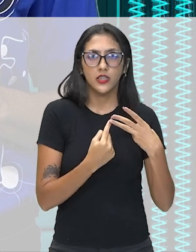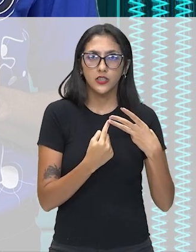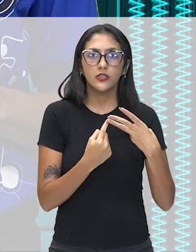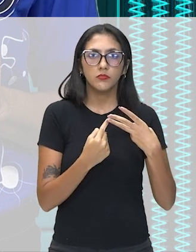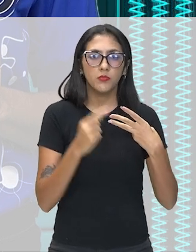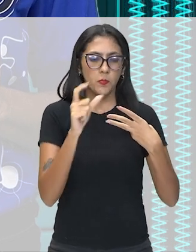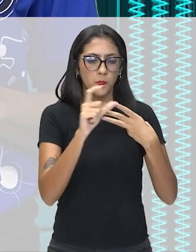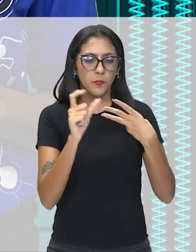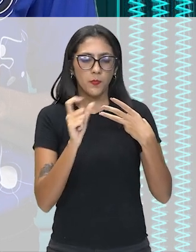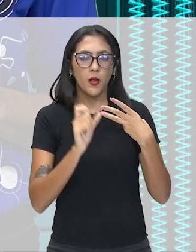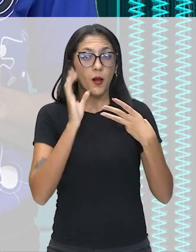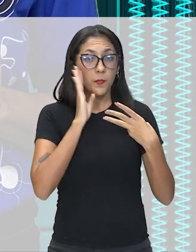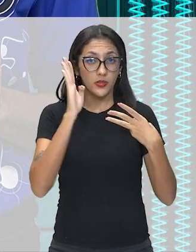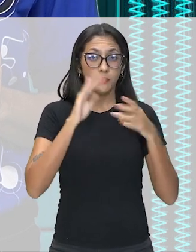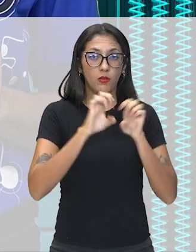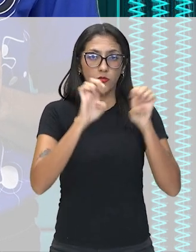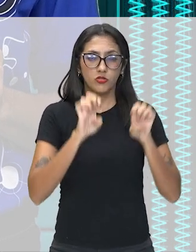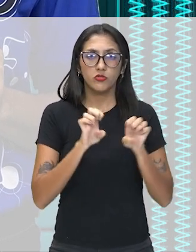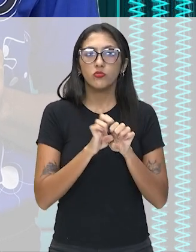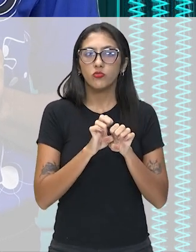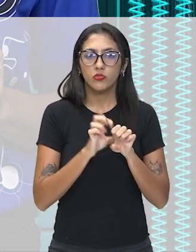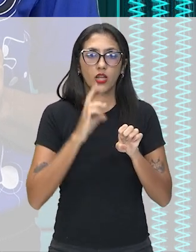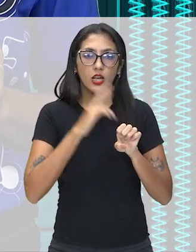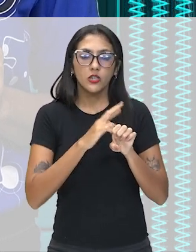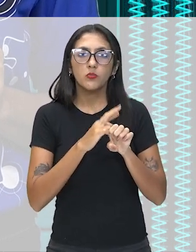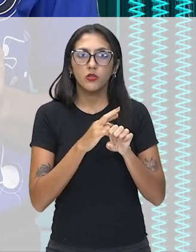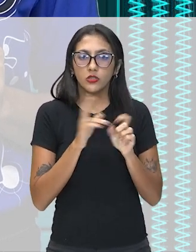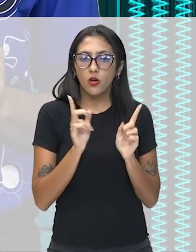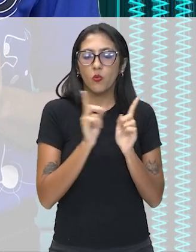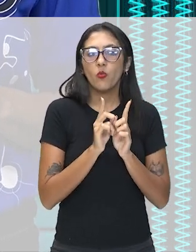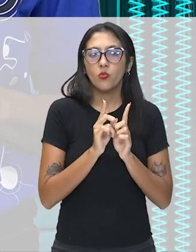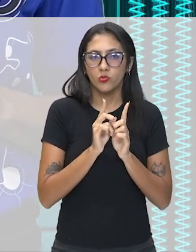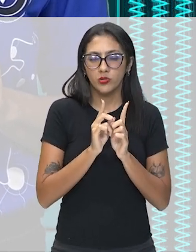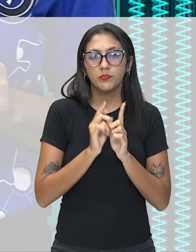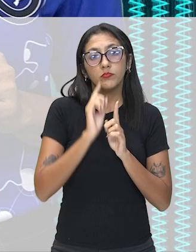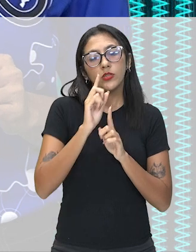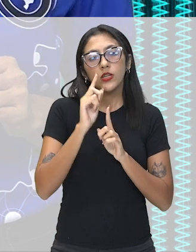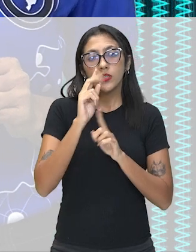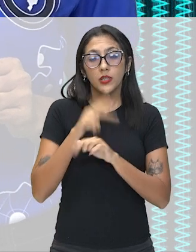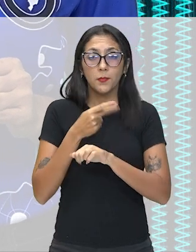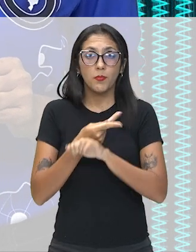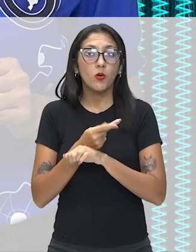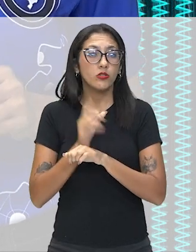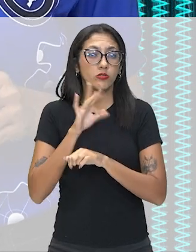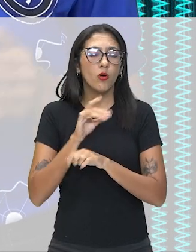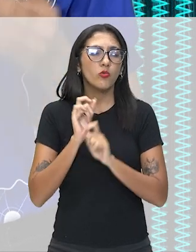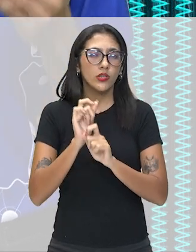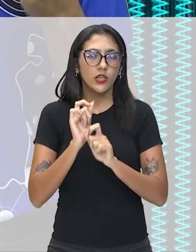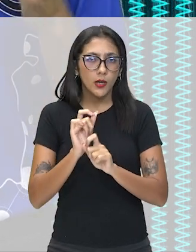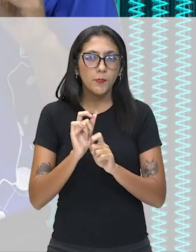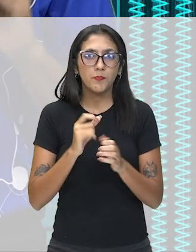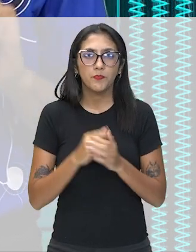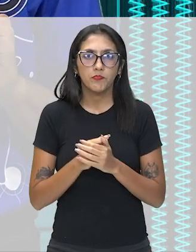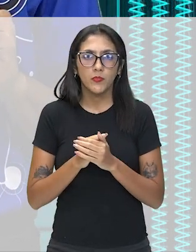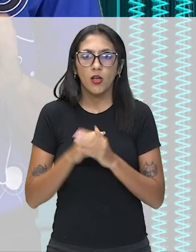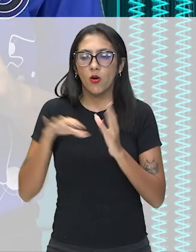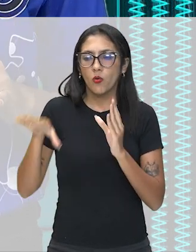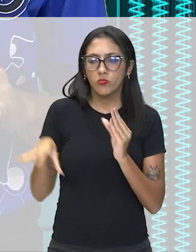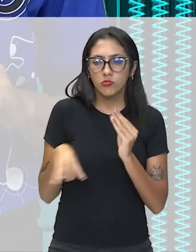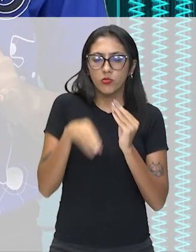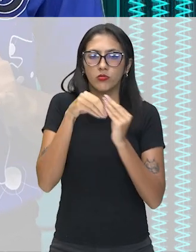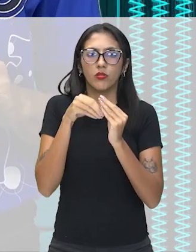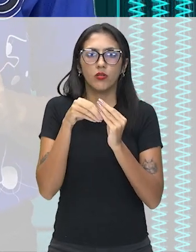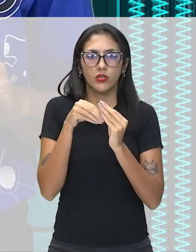acrescentar aqui o verbo que já está aqui, ó, na pergunta, ok? Can you dance zumba? Yes, I can dance